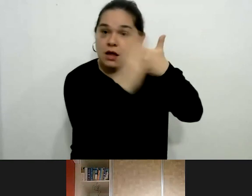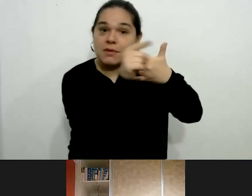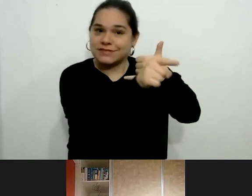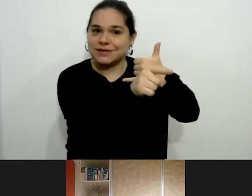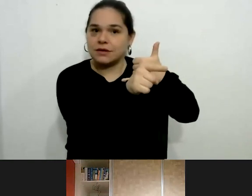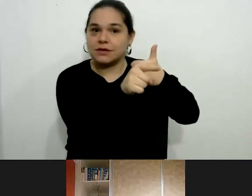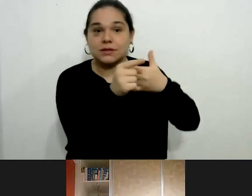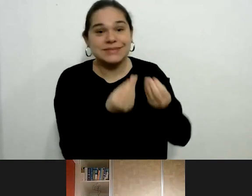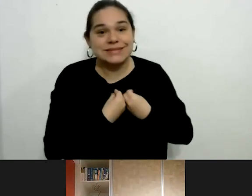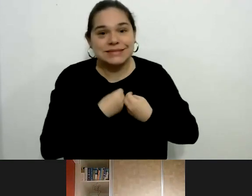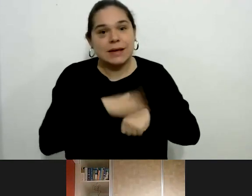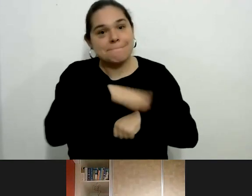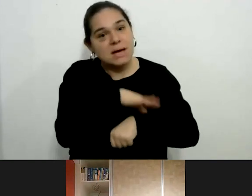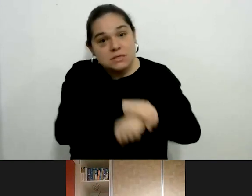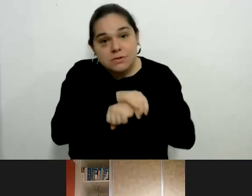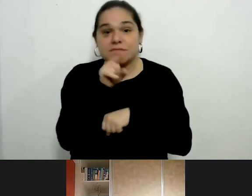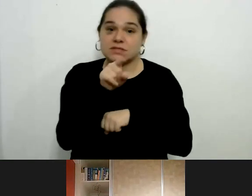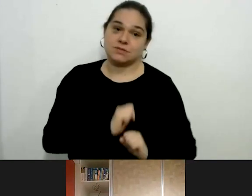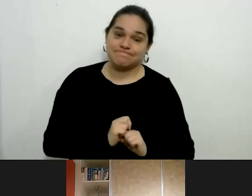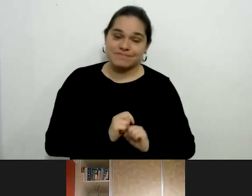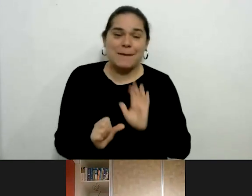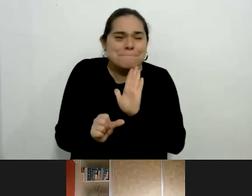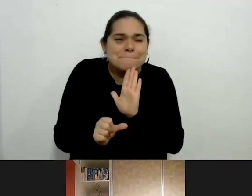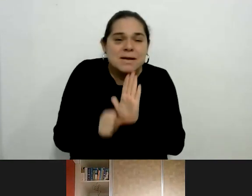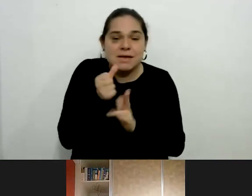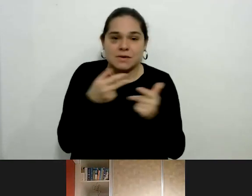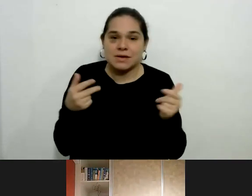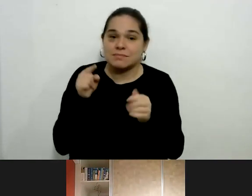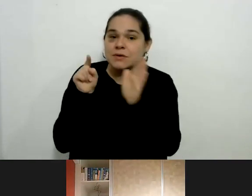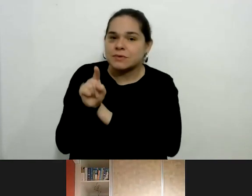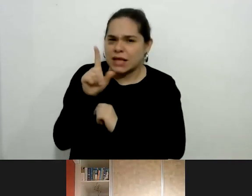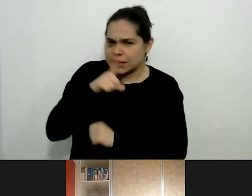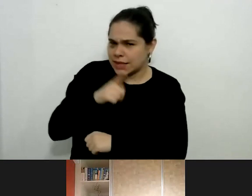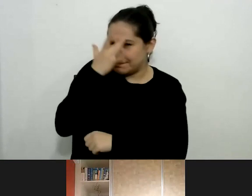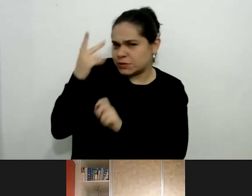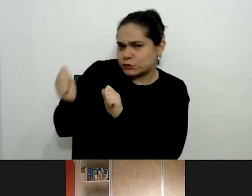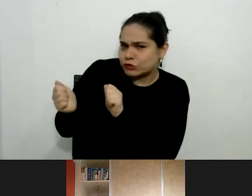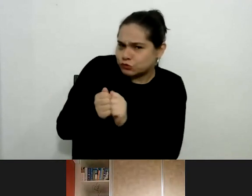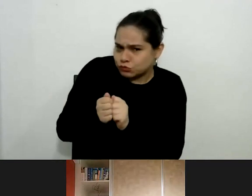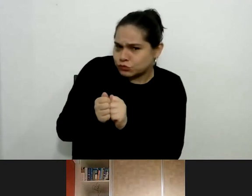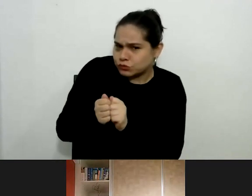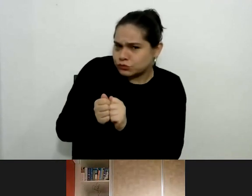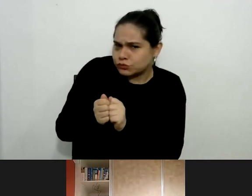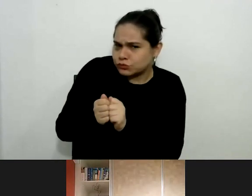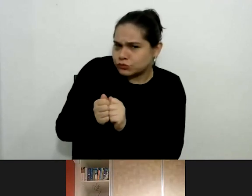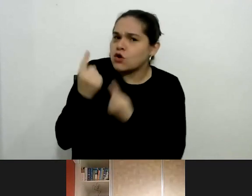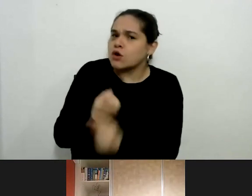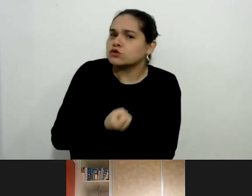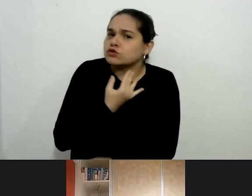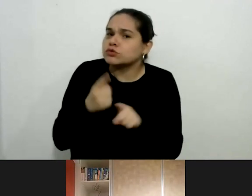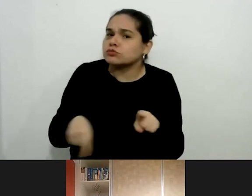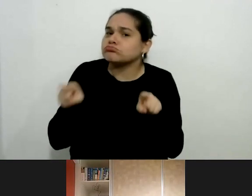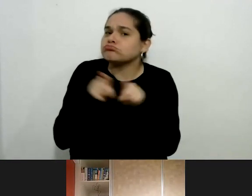segurança para você, entendeu? A primeira coisa que eles perguntam é, tem alguém próximo de você, qual o número para retornar a chamada?